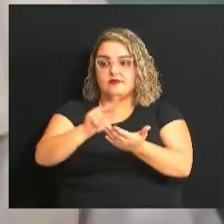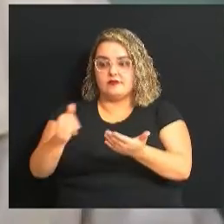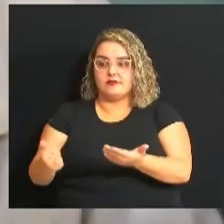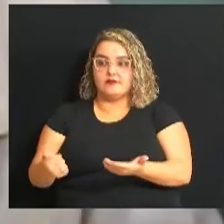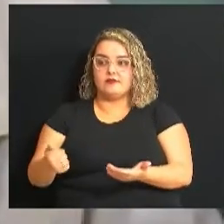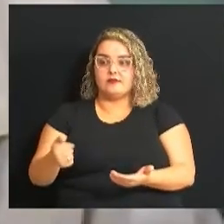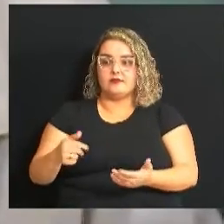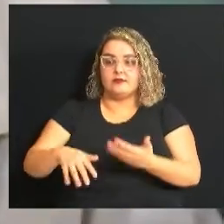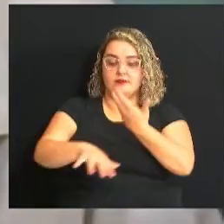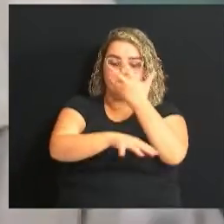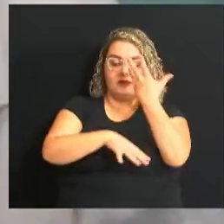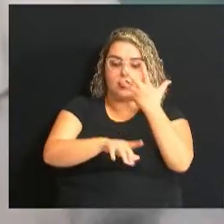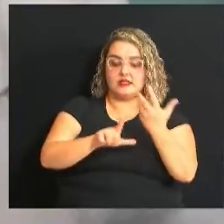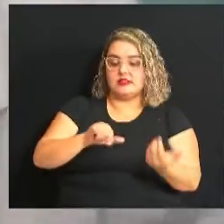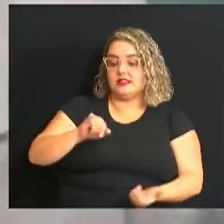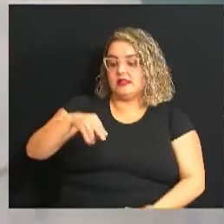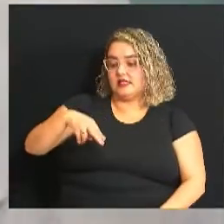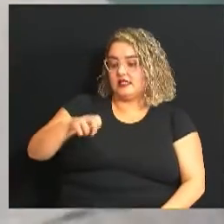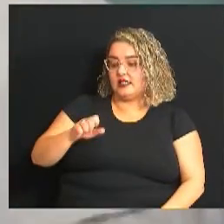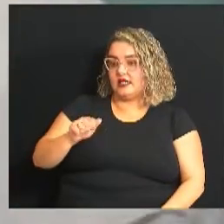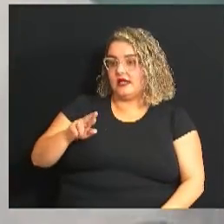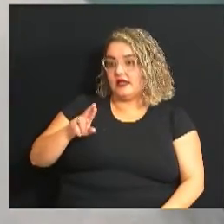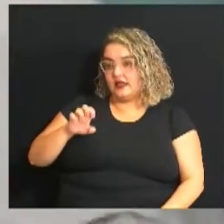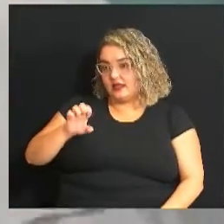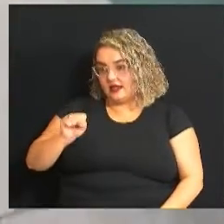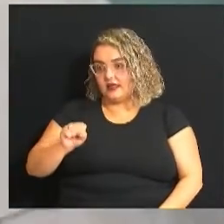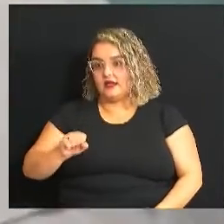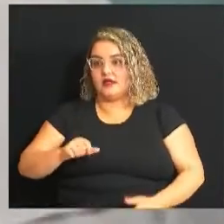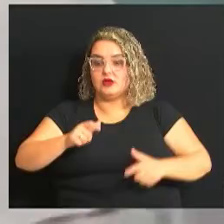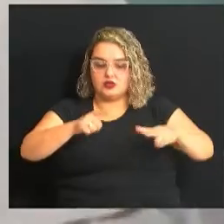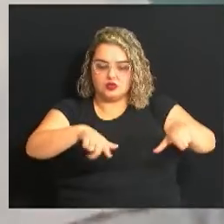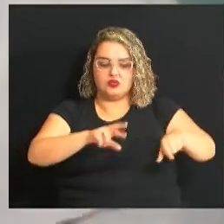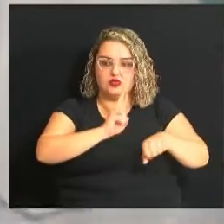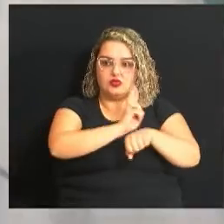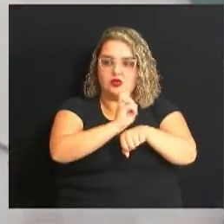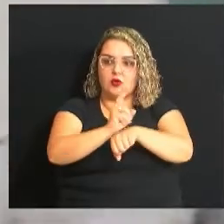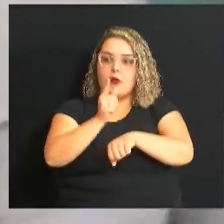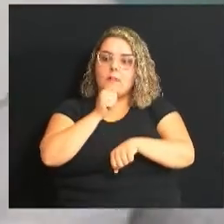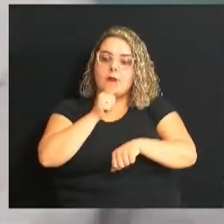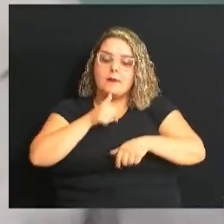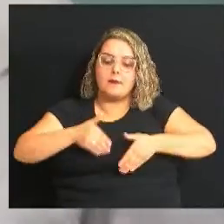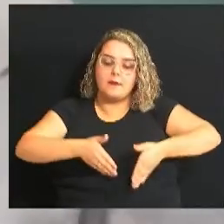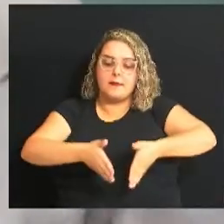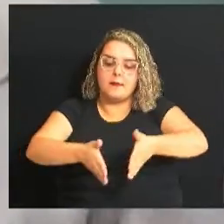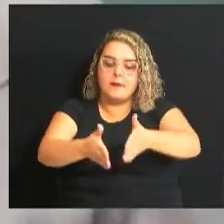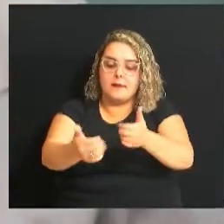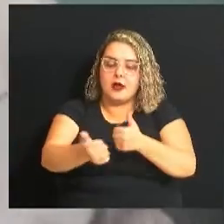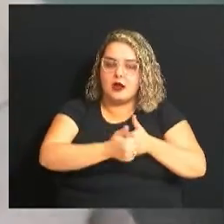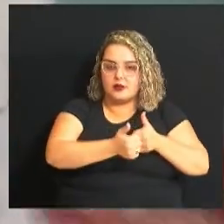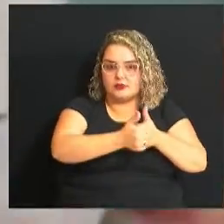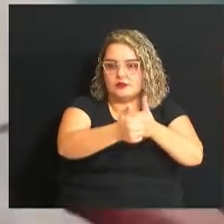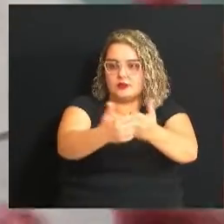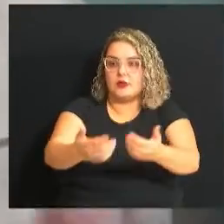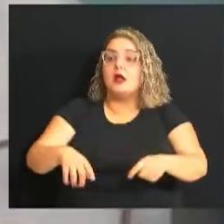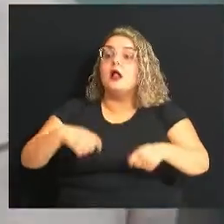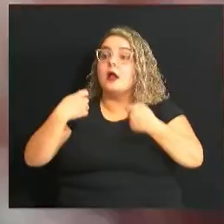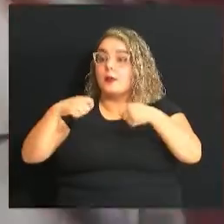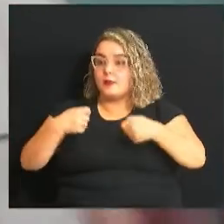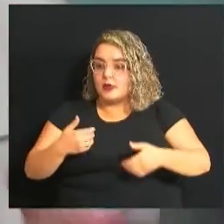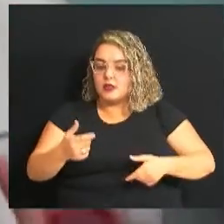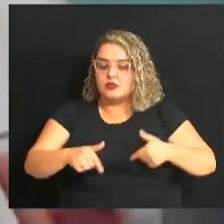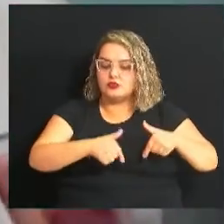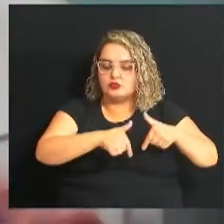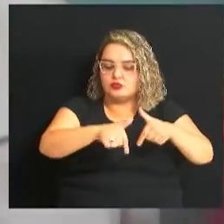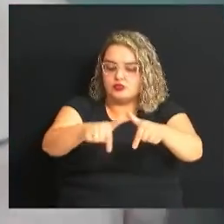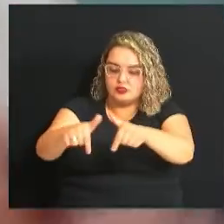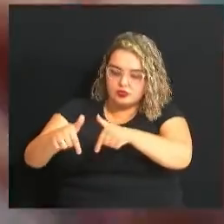parques lineares, que são as áreas protegidas ao longo dos córregos, né? Elas precisam ser trabalhadas